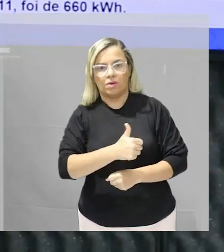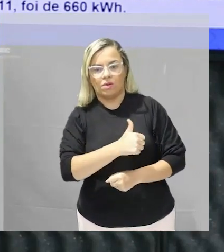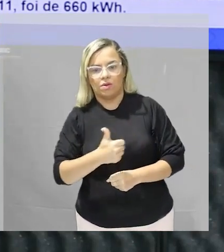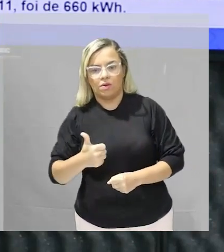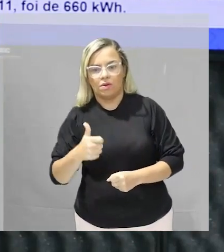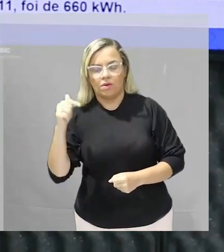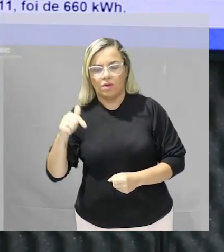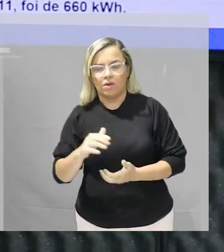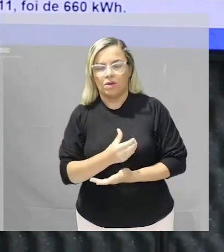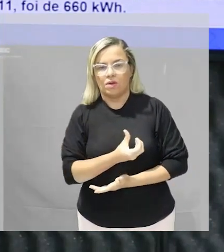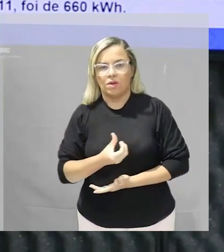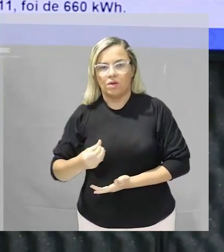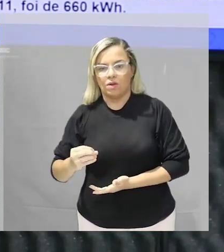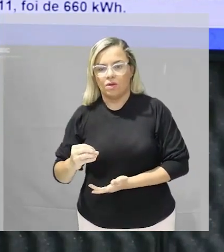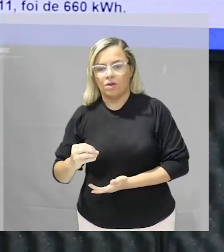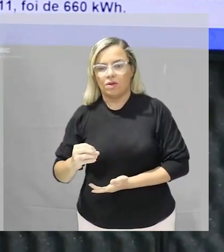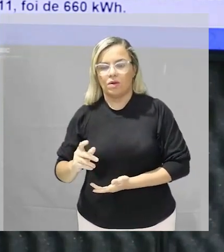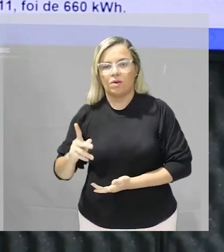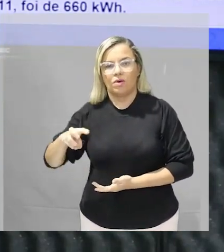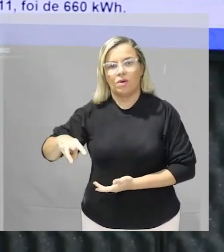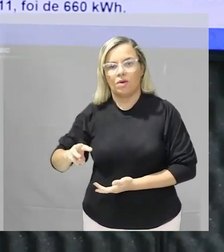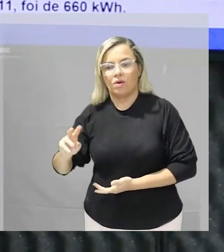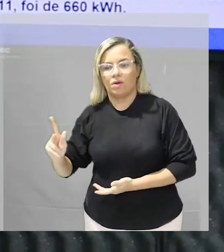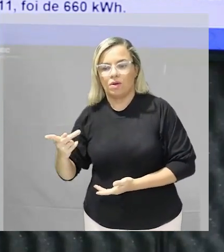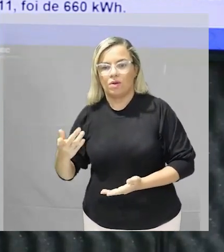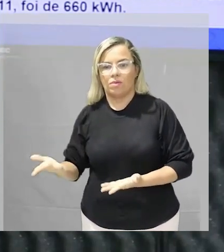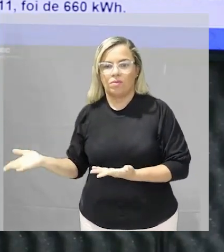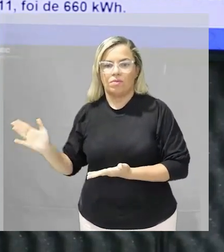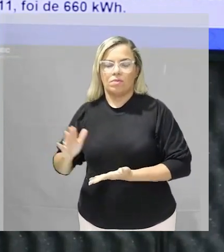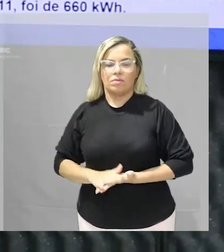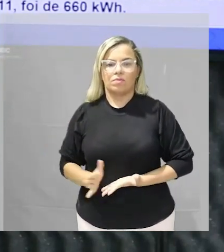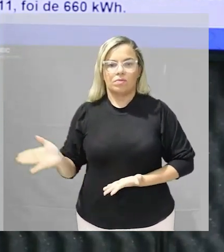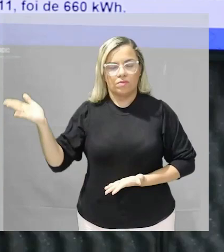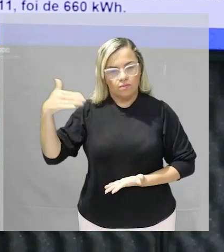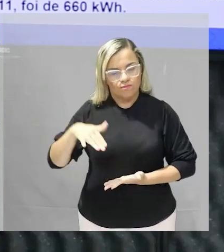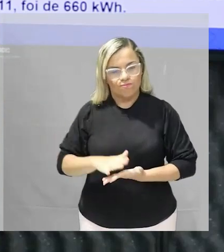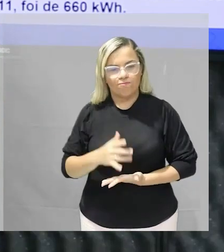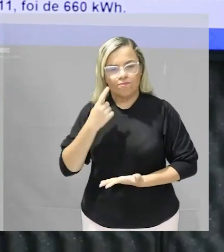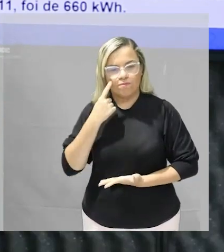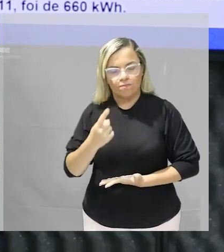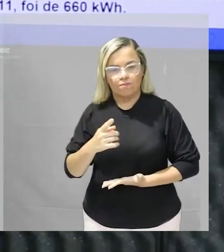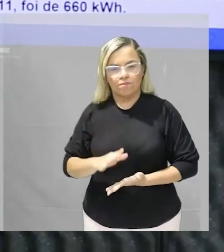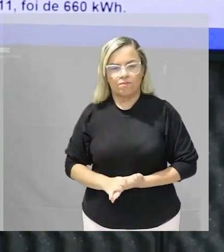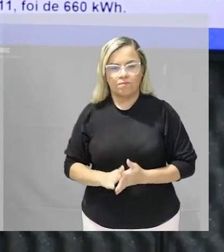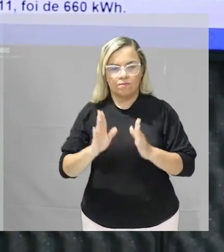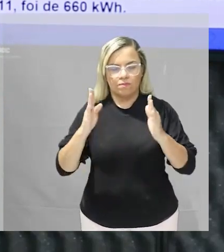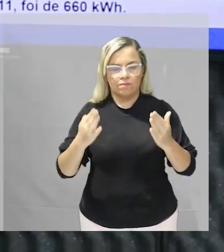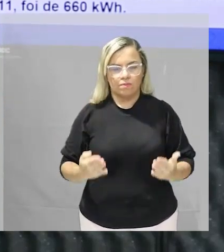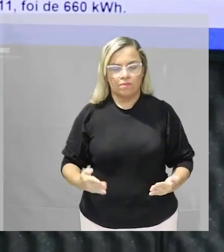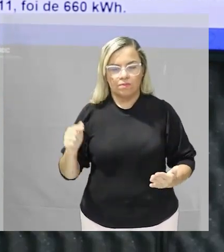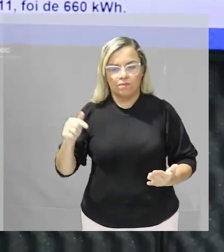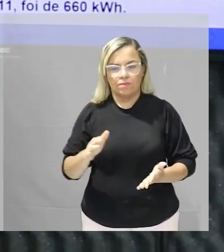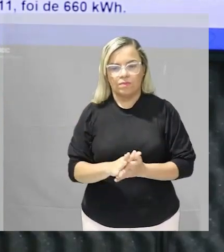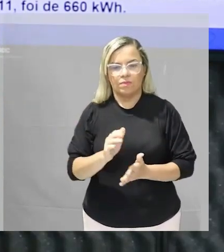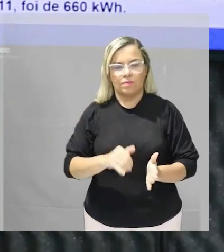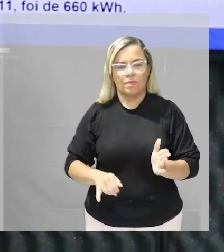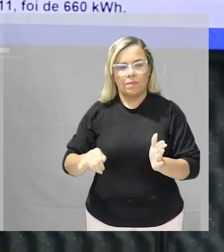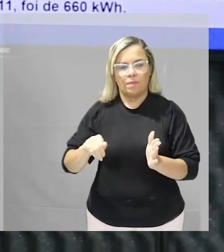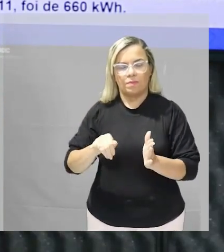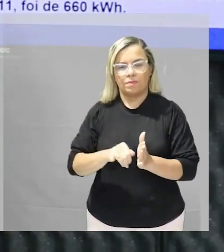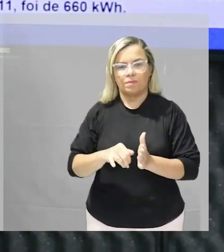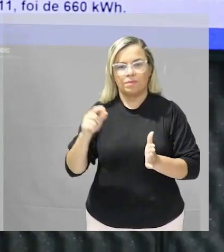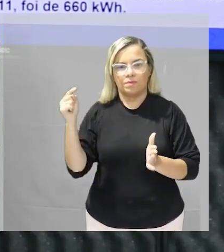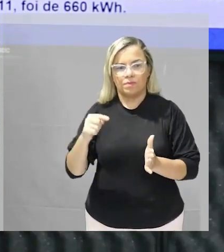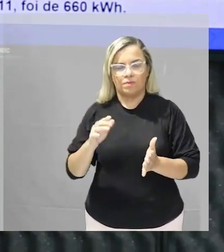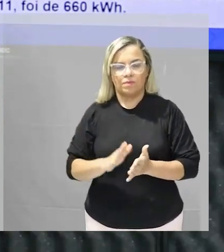2011 foi de 660 que lote hora gente observa aqui né que ele tá identificando